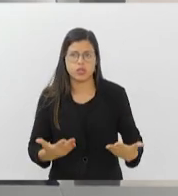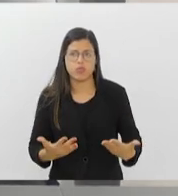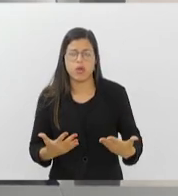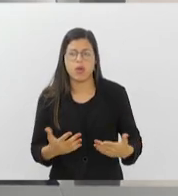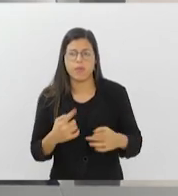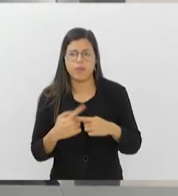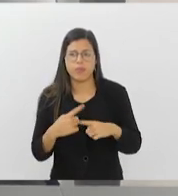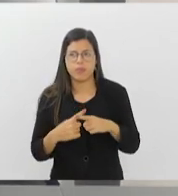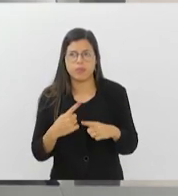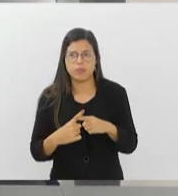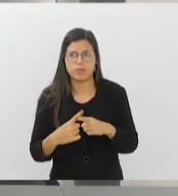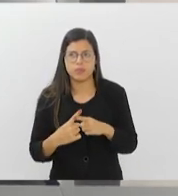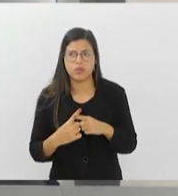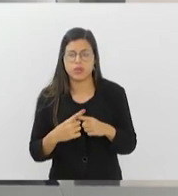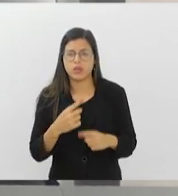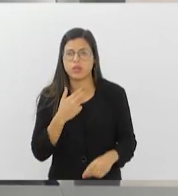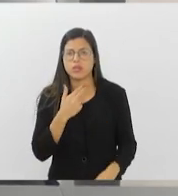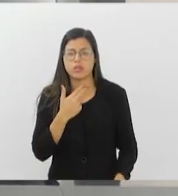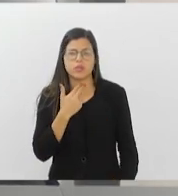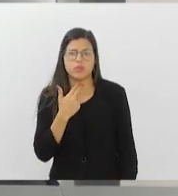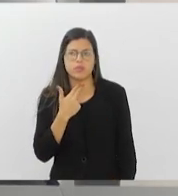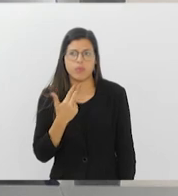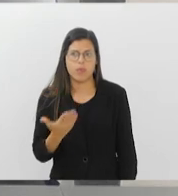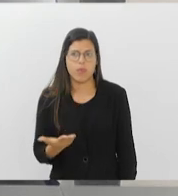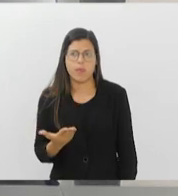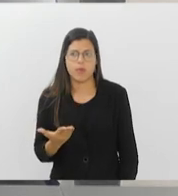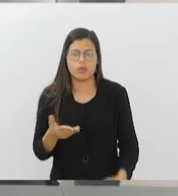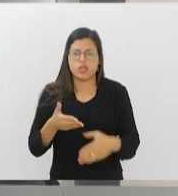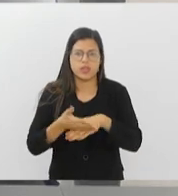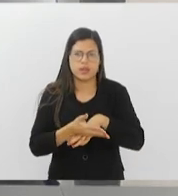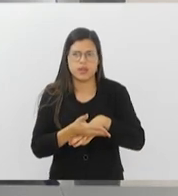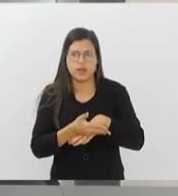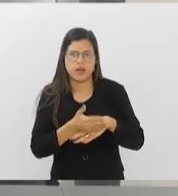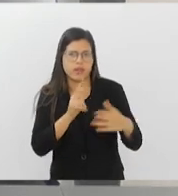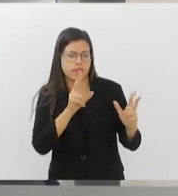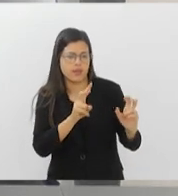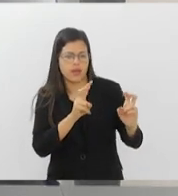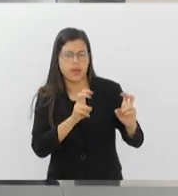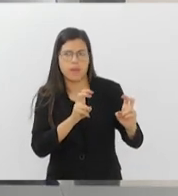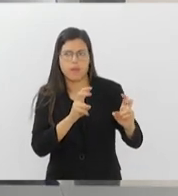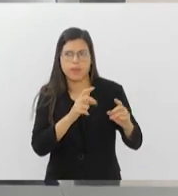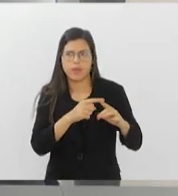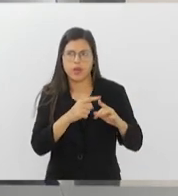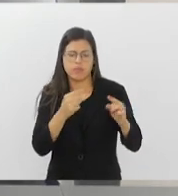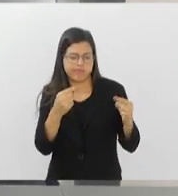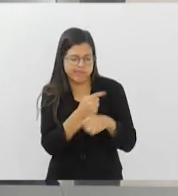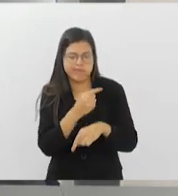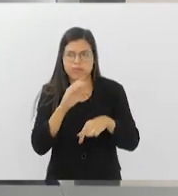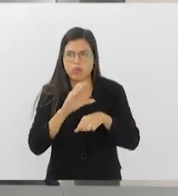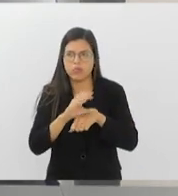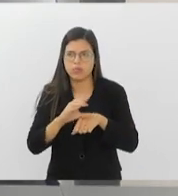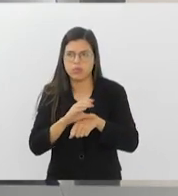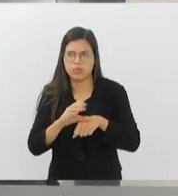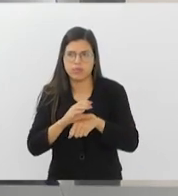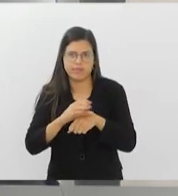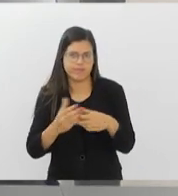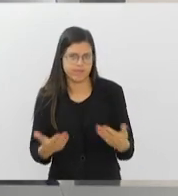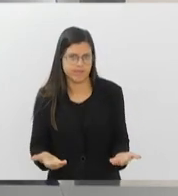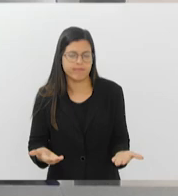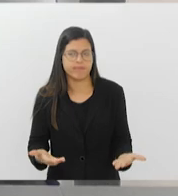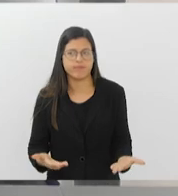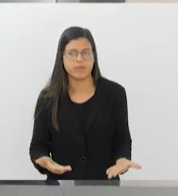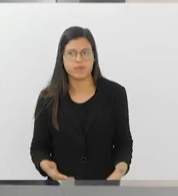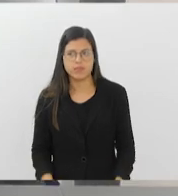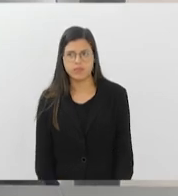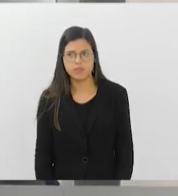pode ir em temas federais que são concorrentes, porque é uma enxurrada de ações de inconstitucionalidade contra o que legislamos. Daqui a